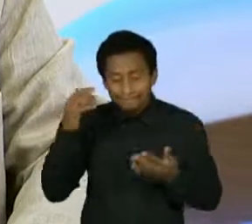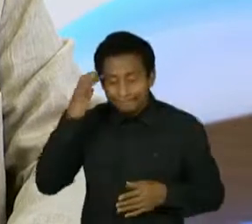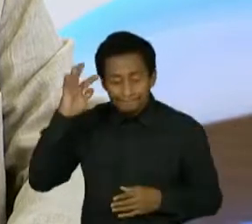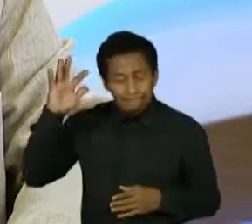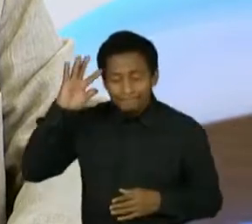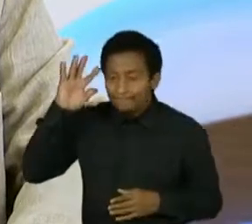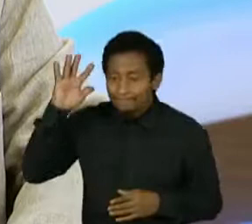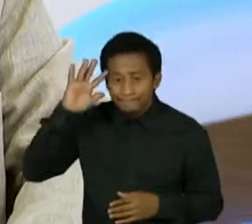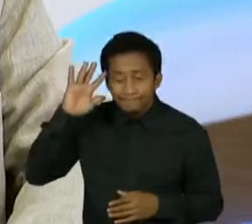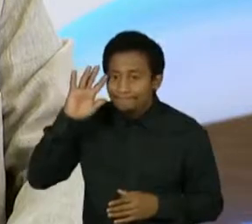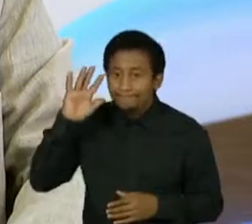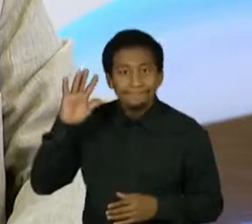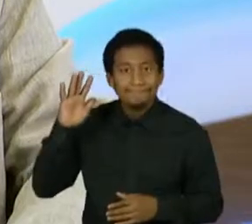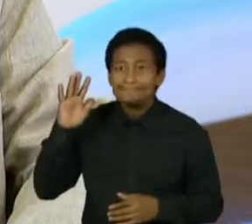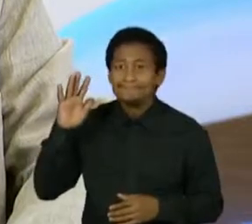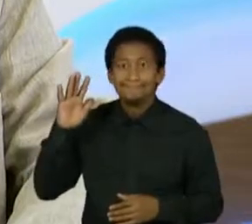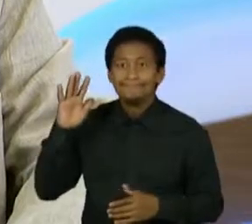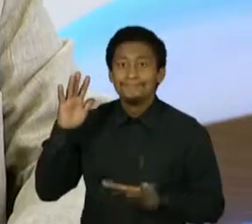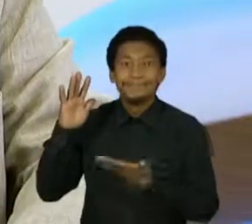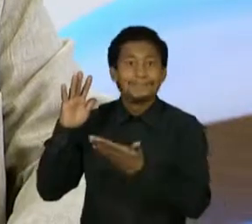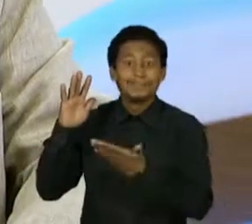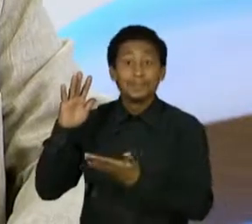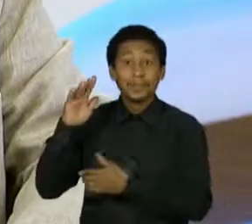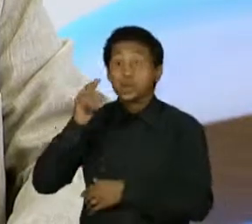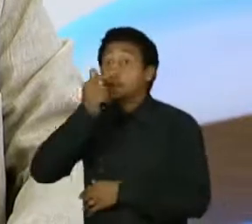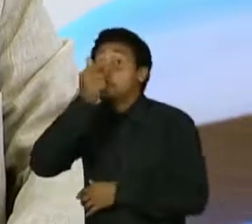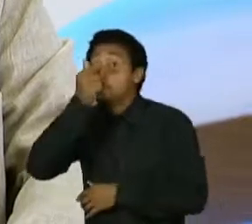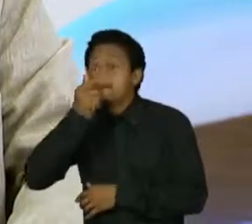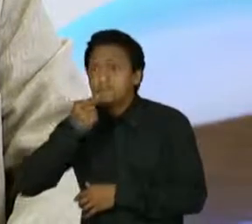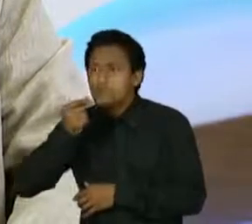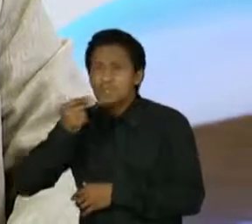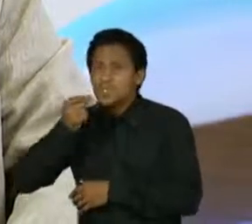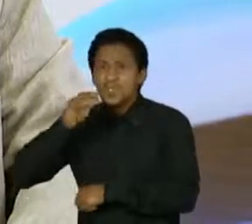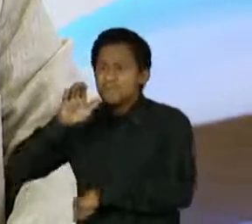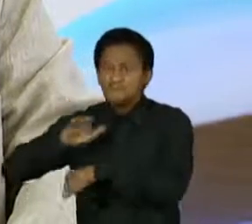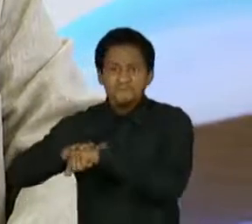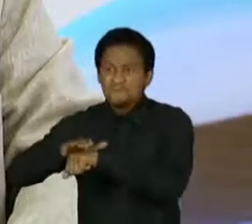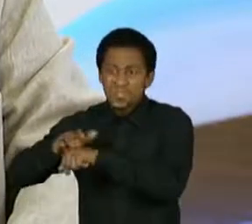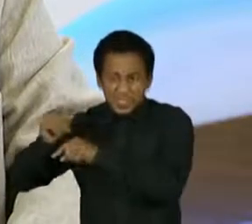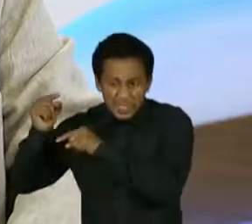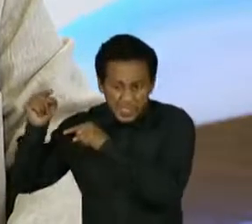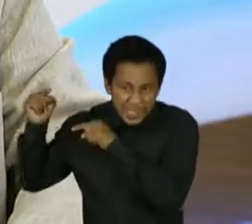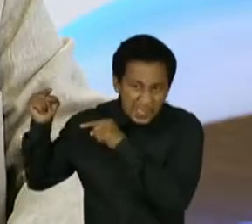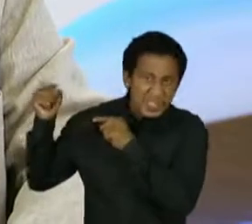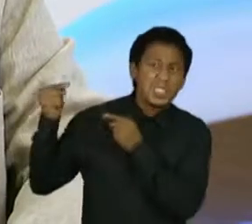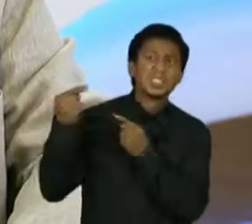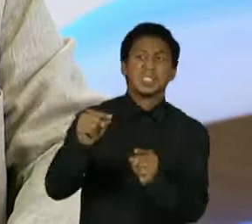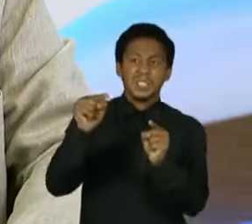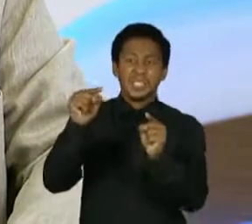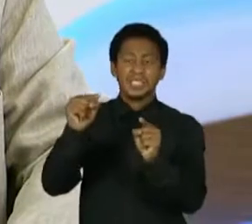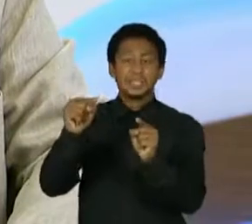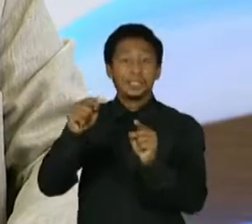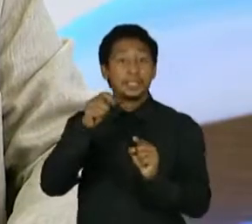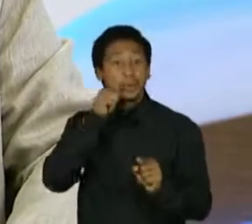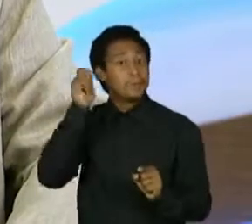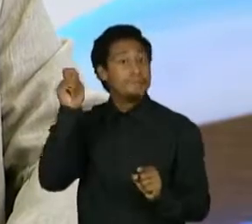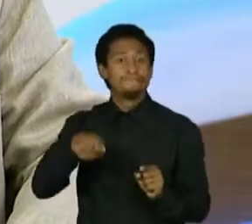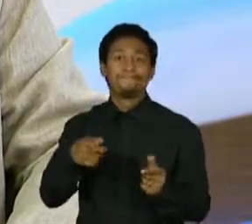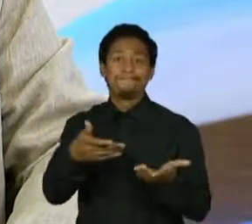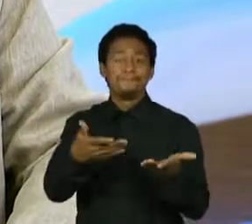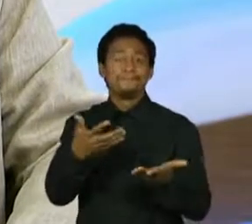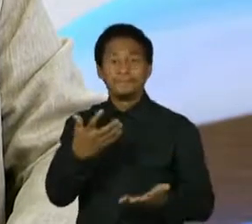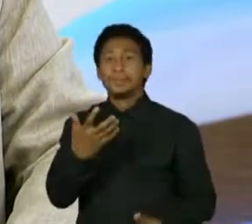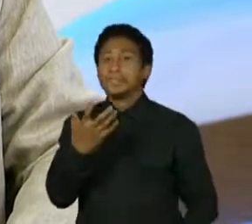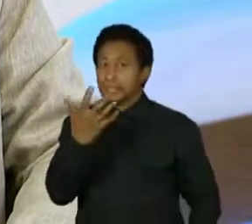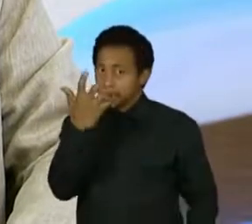a o fizeste o que fez é muito grave porque a nós